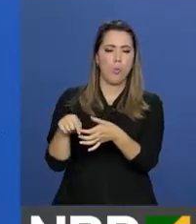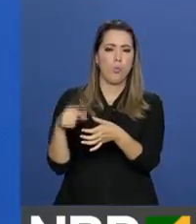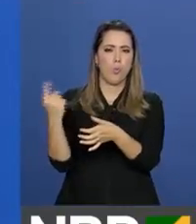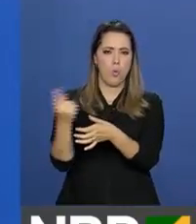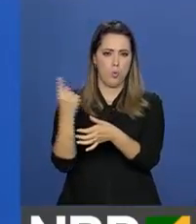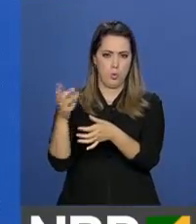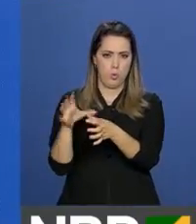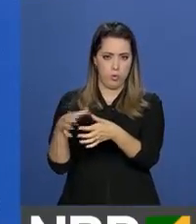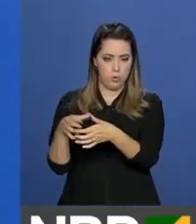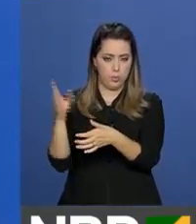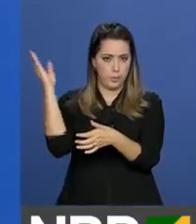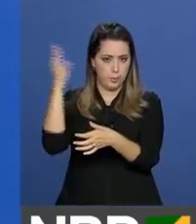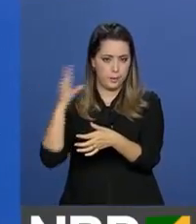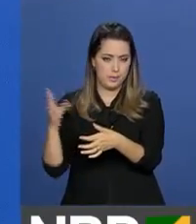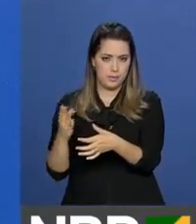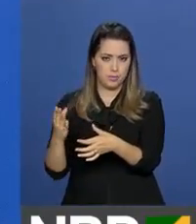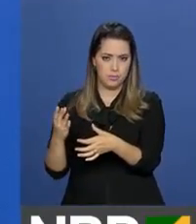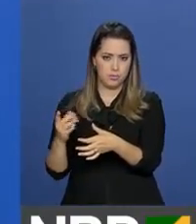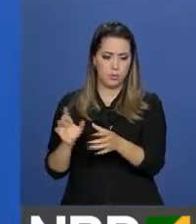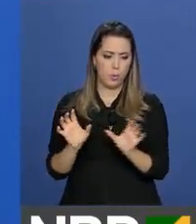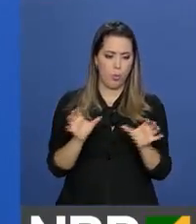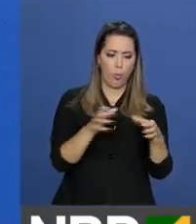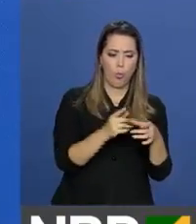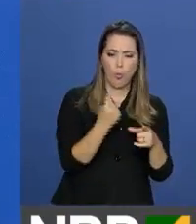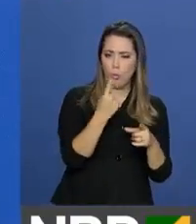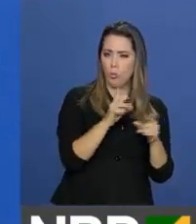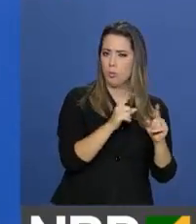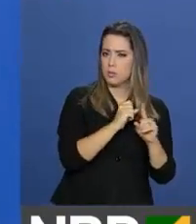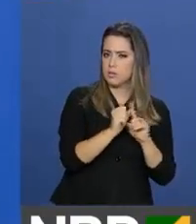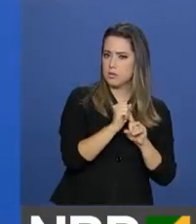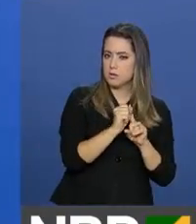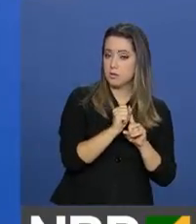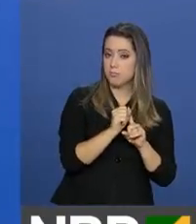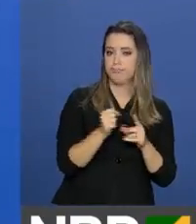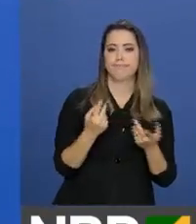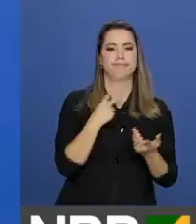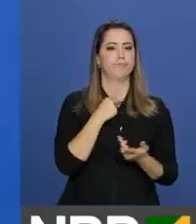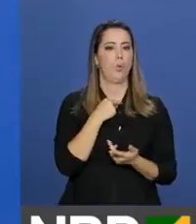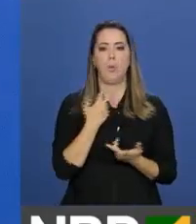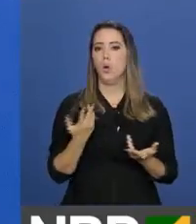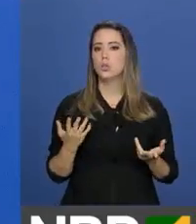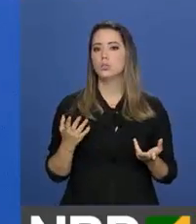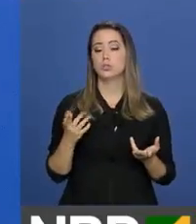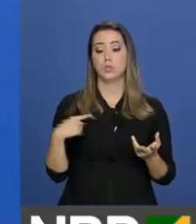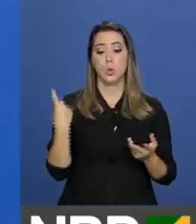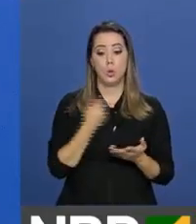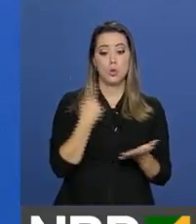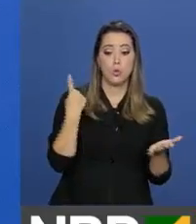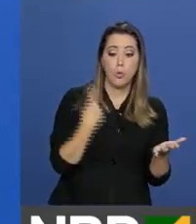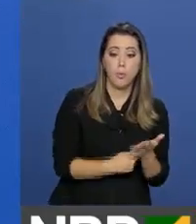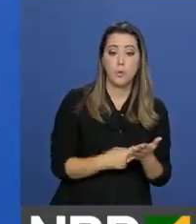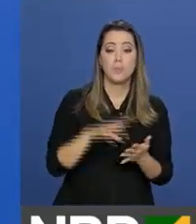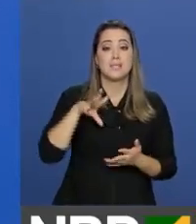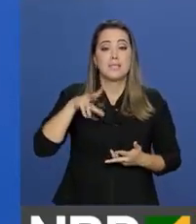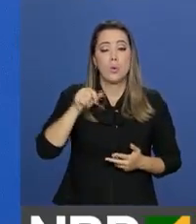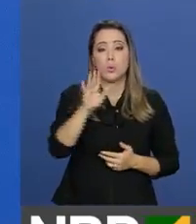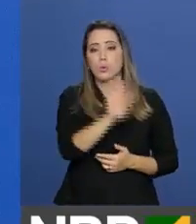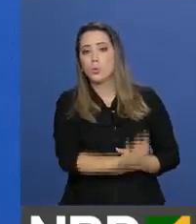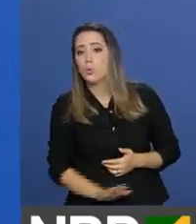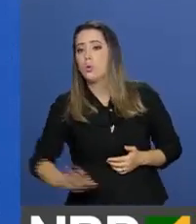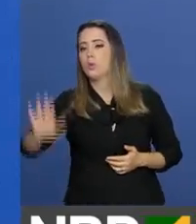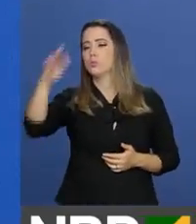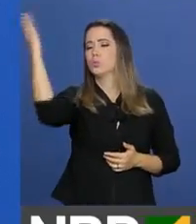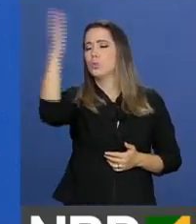Brasil, não é com uma parcela da sociedade. E nem poderia ser. Nosso compromisso é com todo